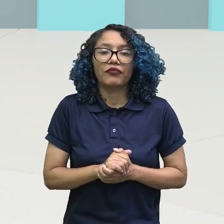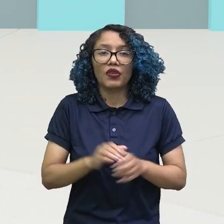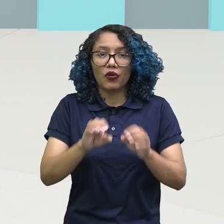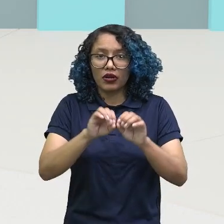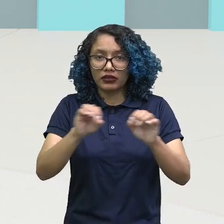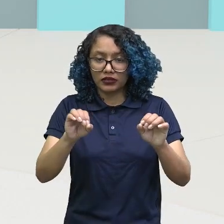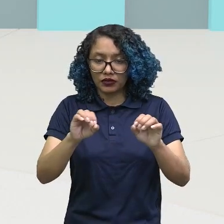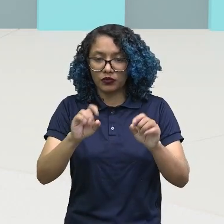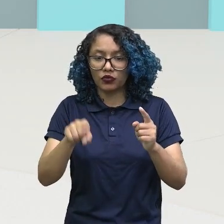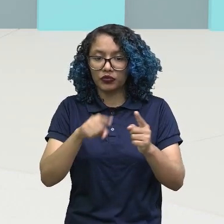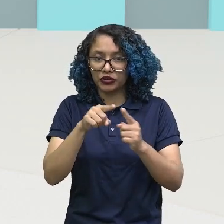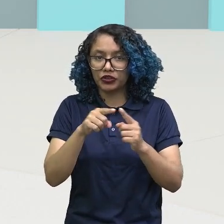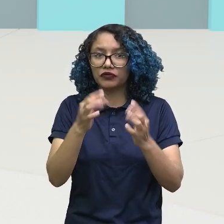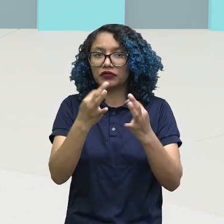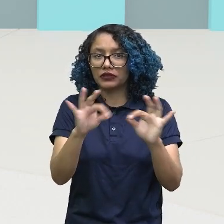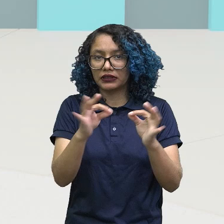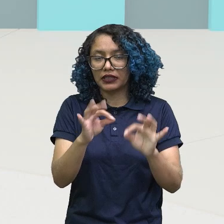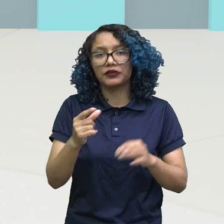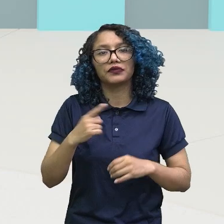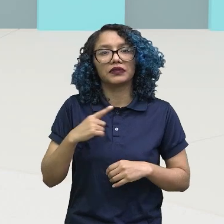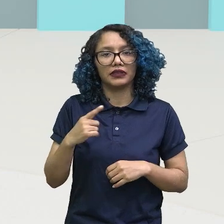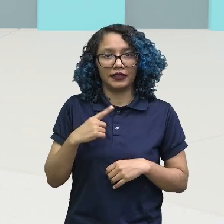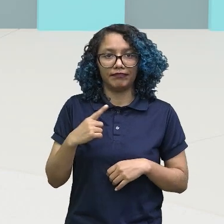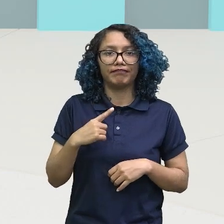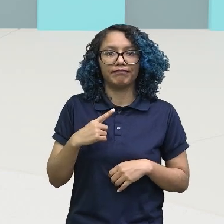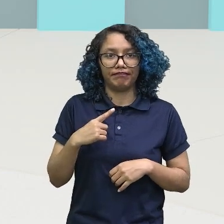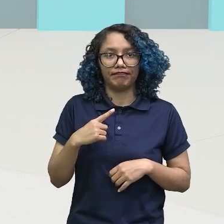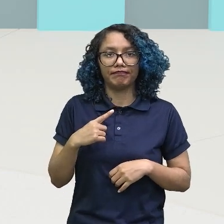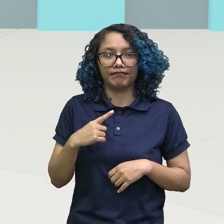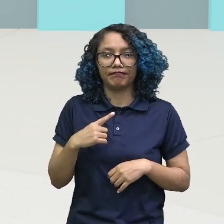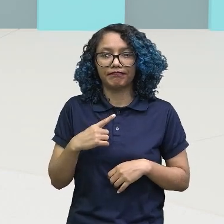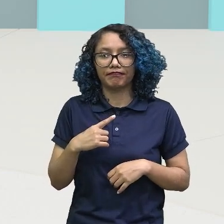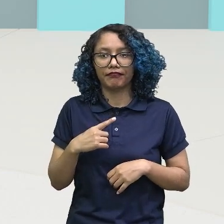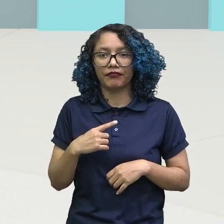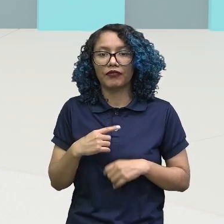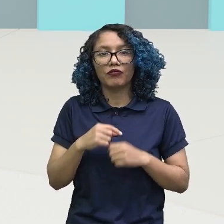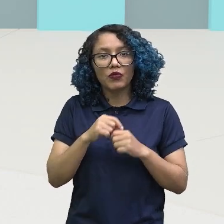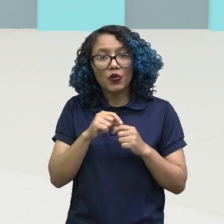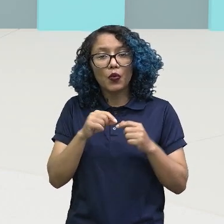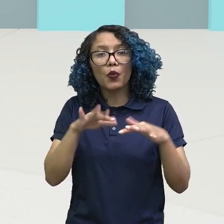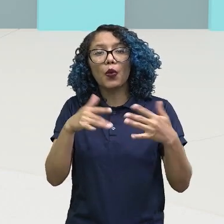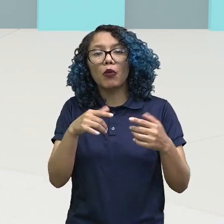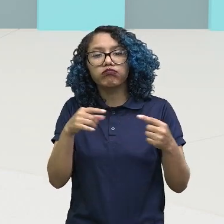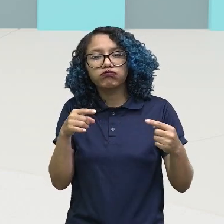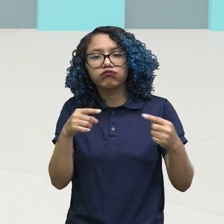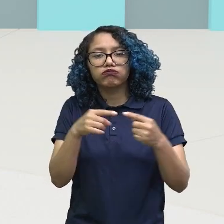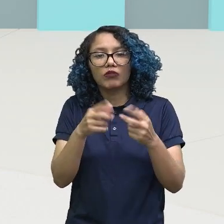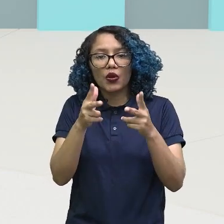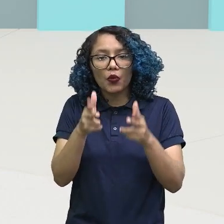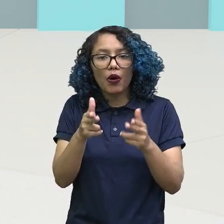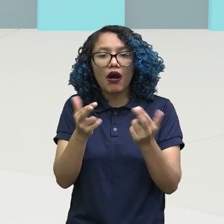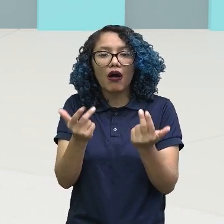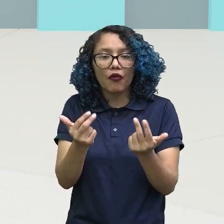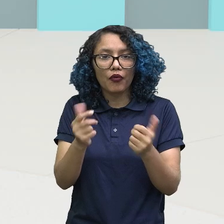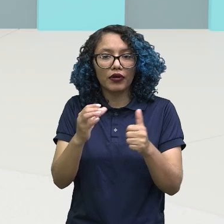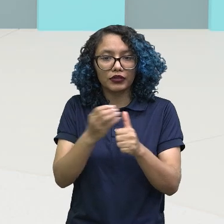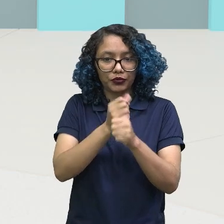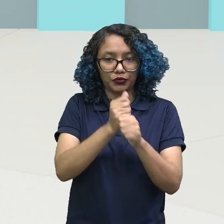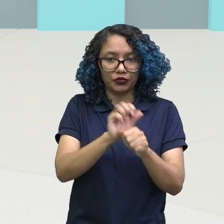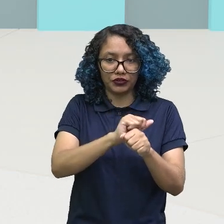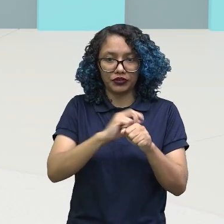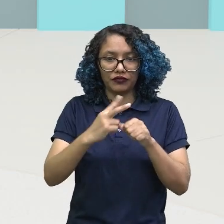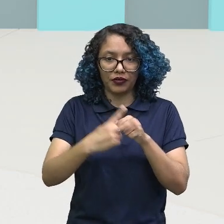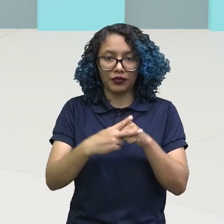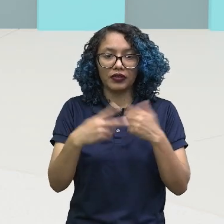desempenhar uma função sintática, né, de um adjunto adverbial. Então, as orações